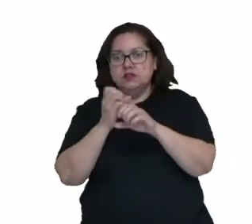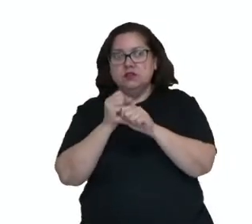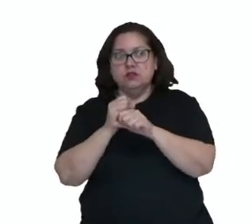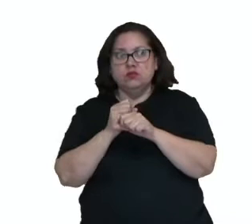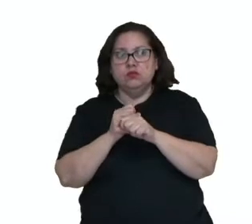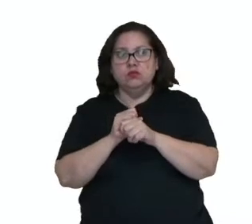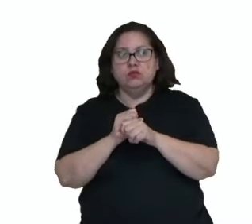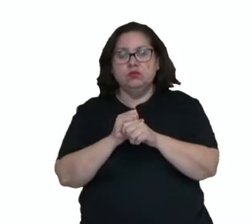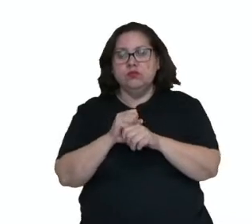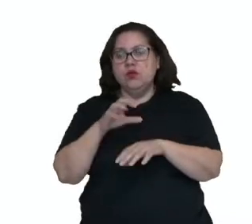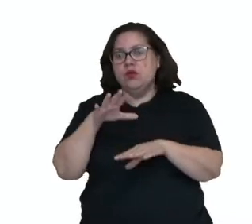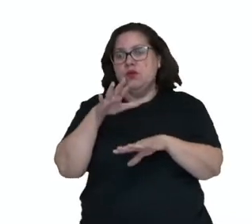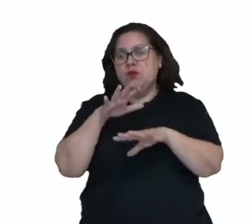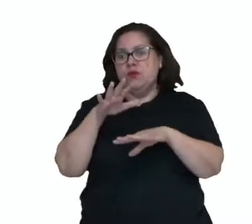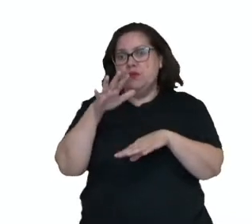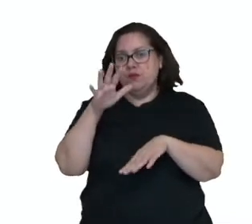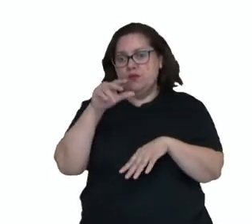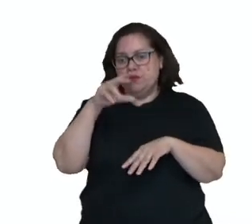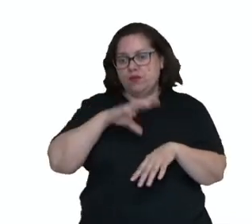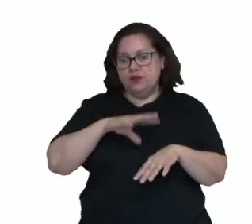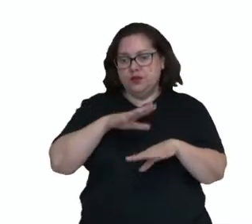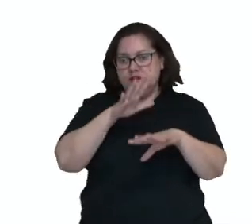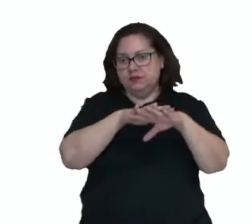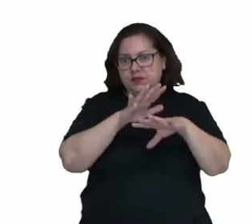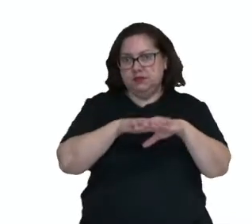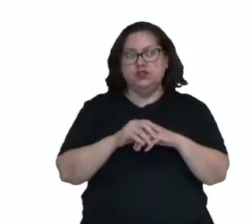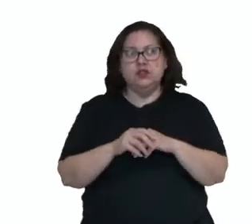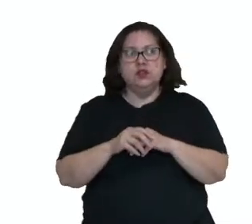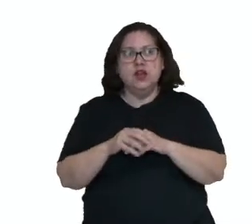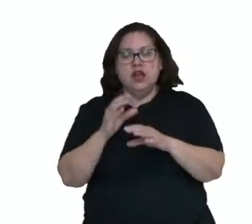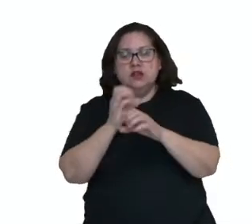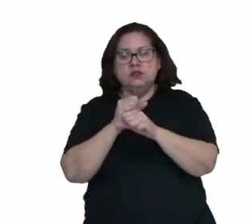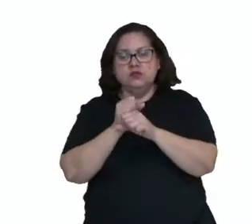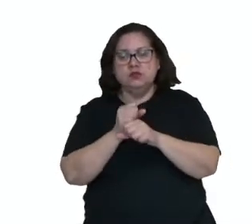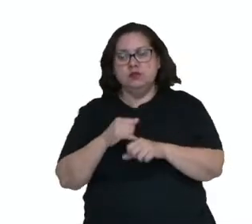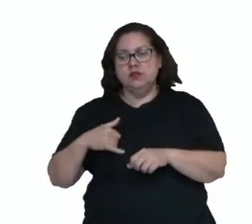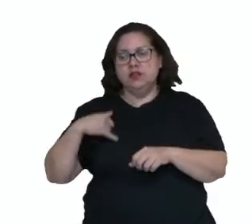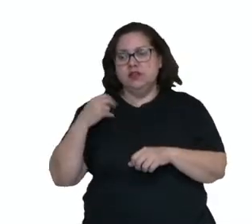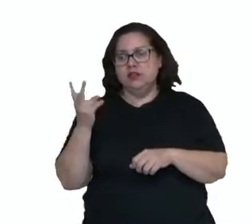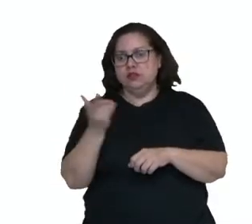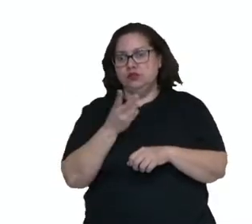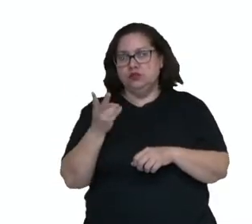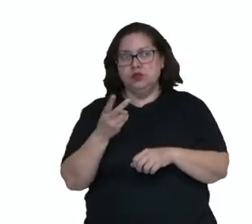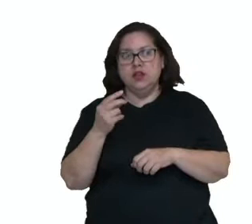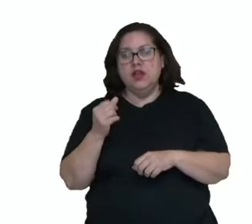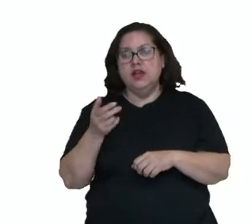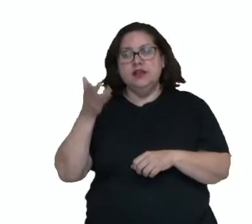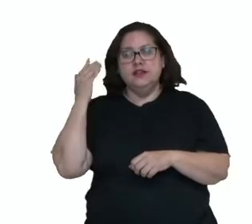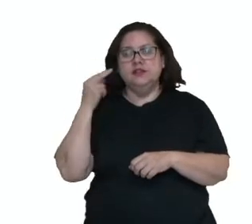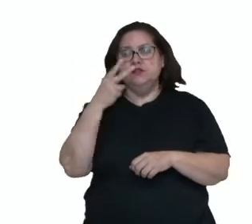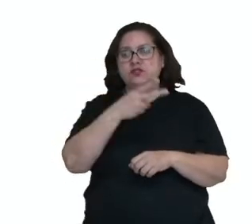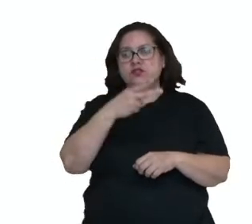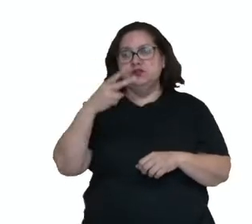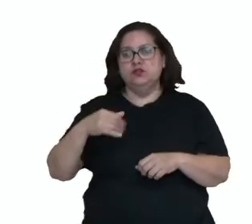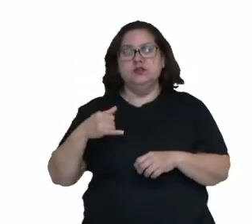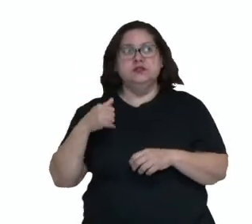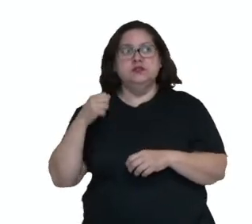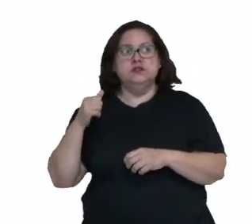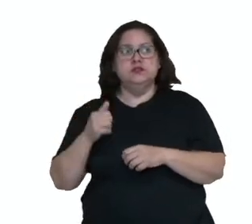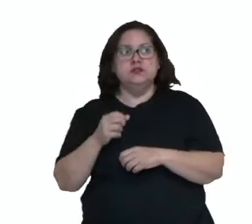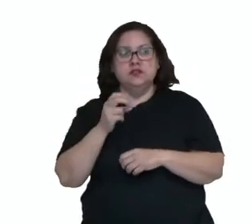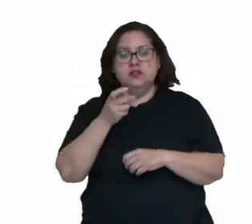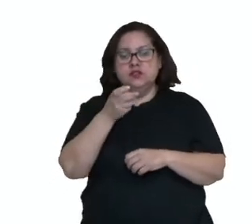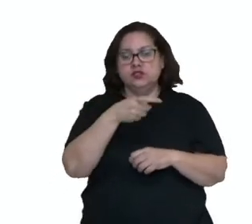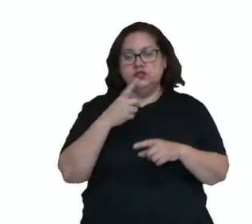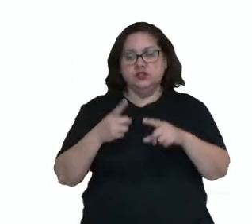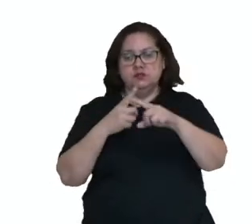o português na matematiquês. Vamos lá. A soma da idade dos dois era 22 anos. Então, X